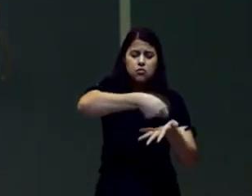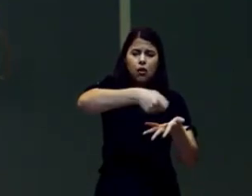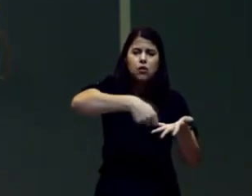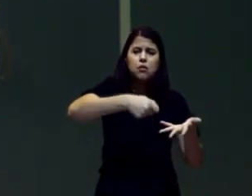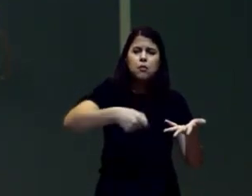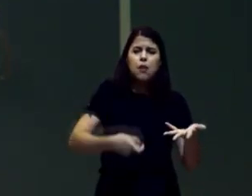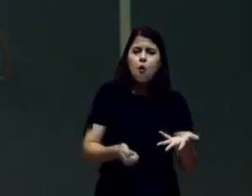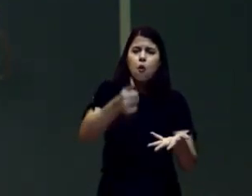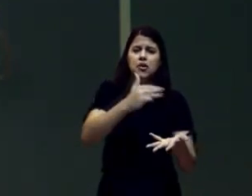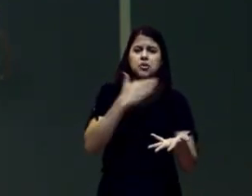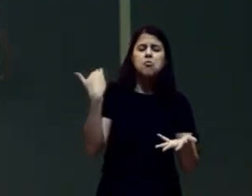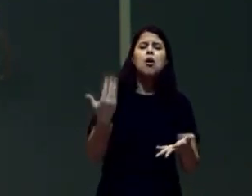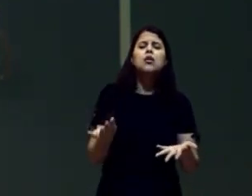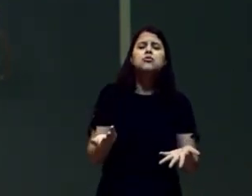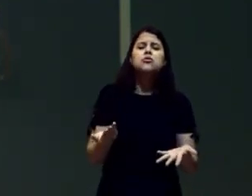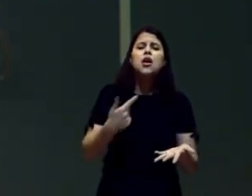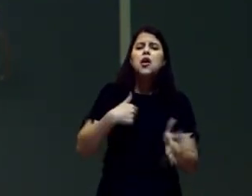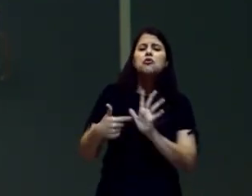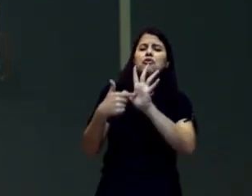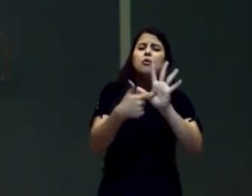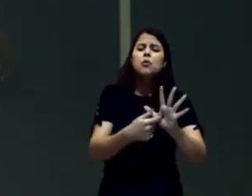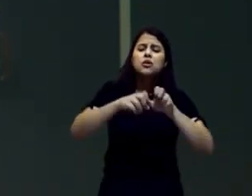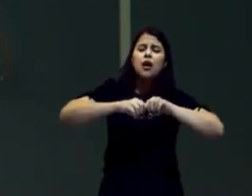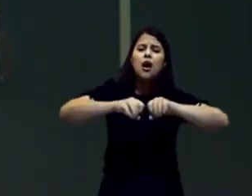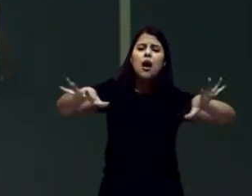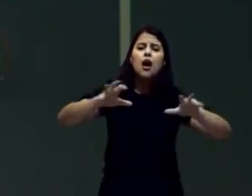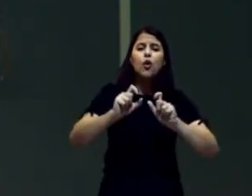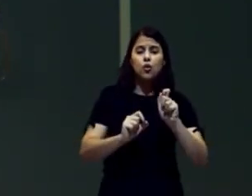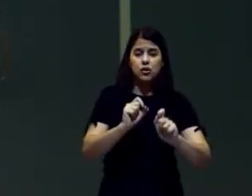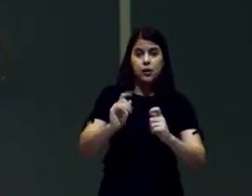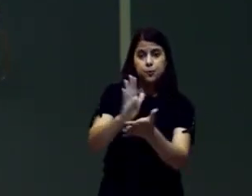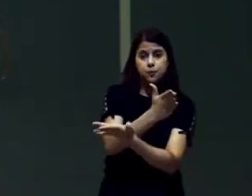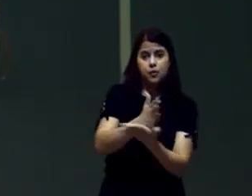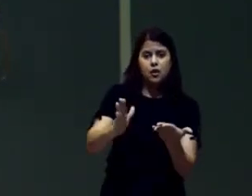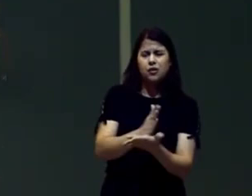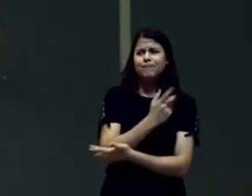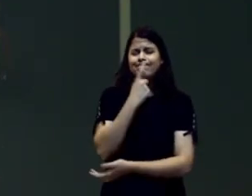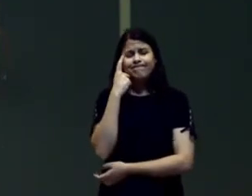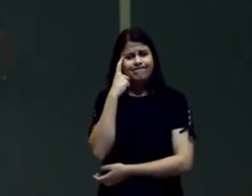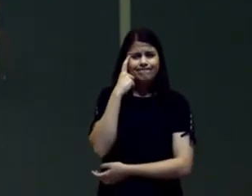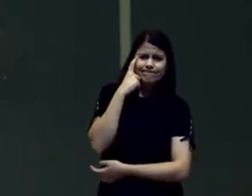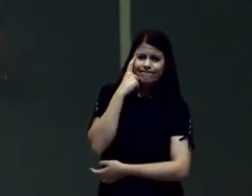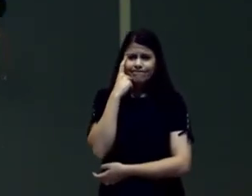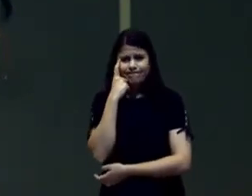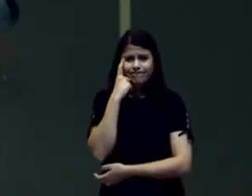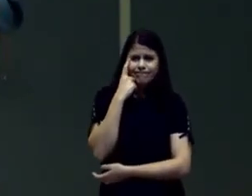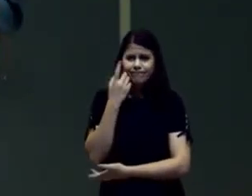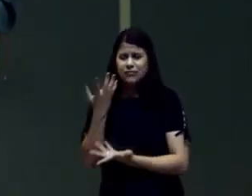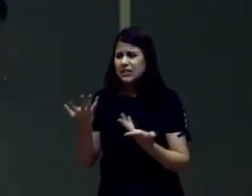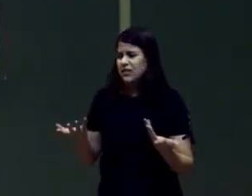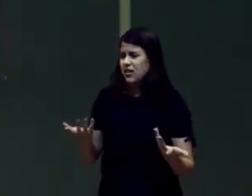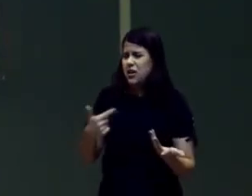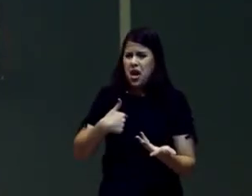da nossa morte? Eu sei que alguns teriam dificuldade de, talvez, partilhar o seu último